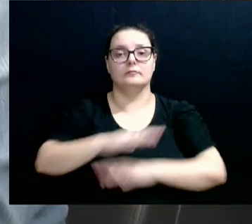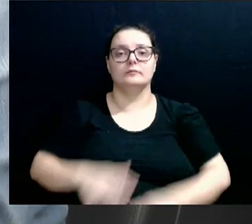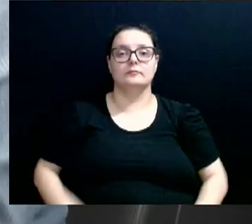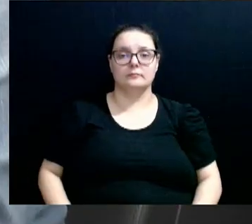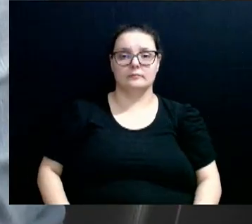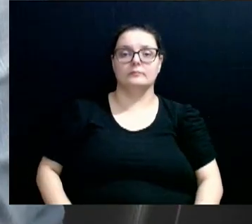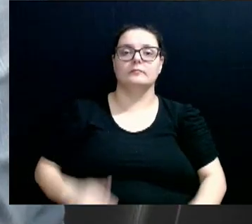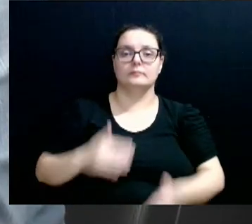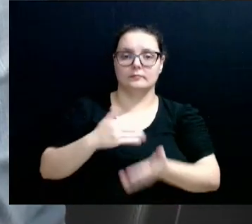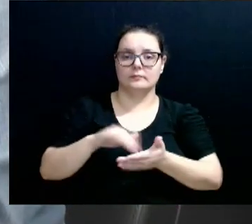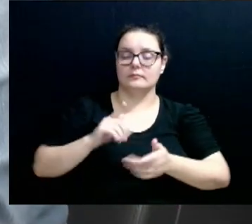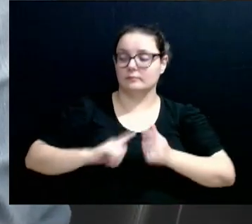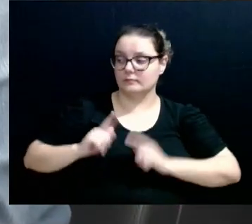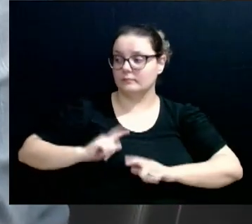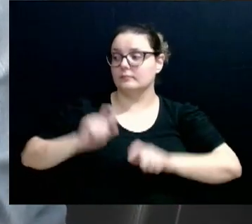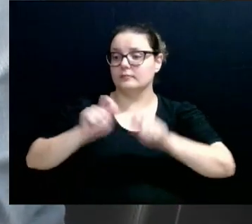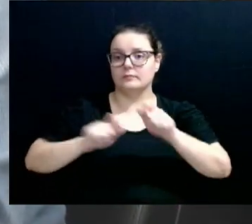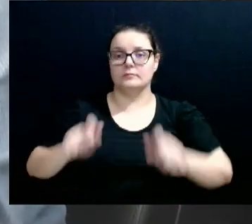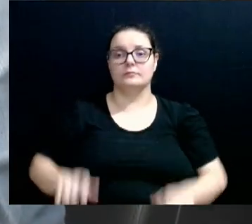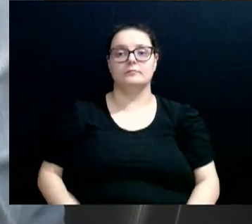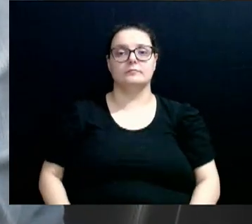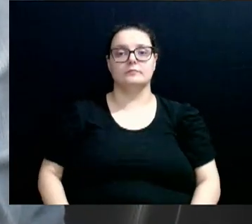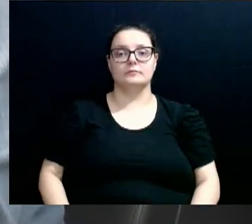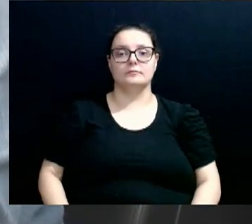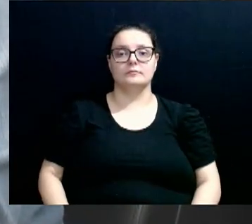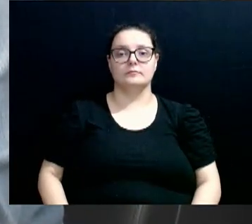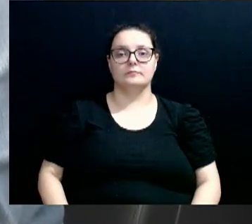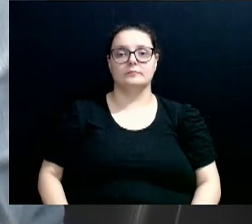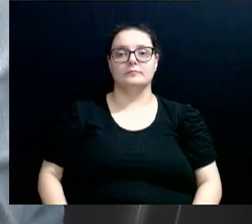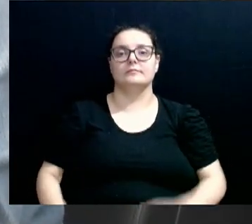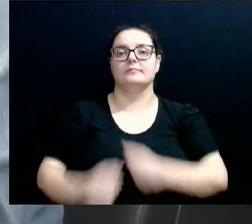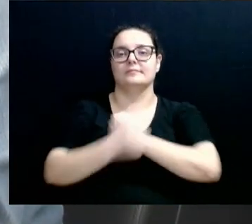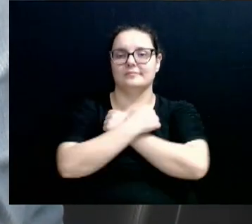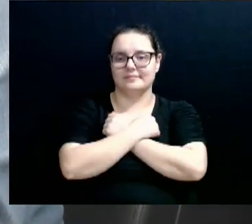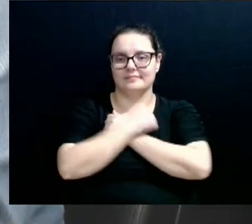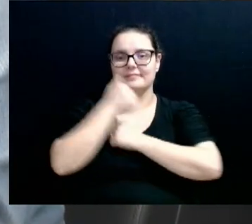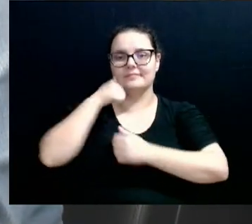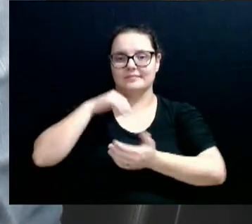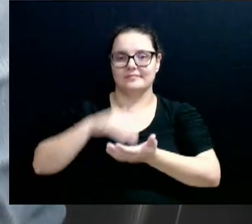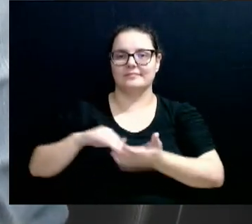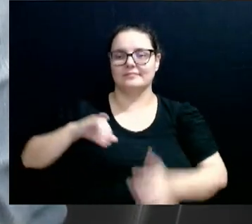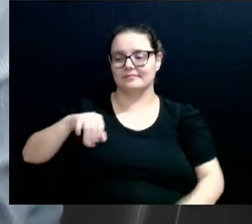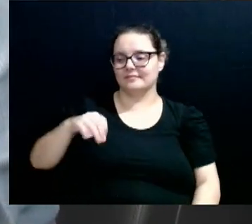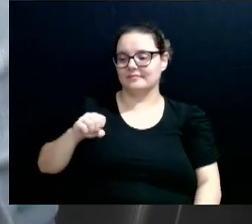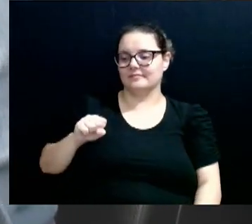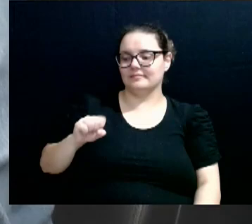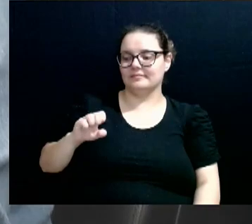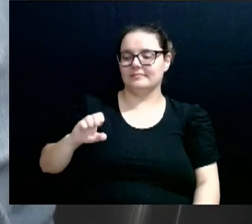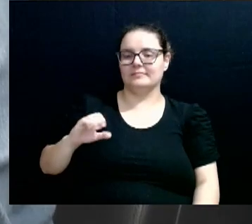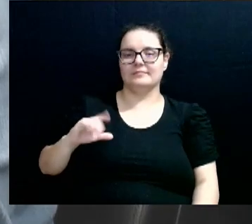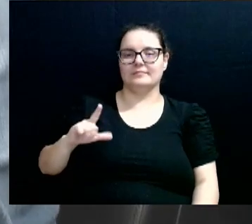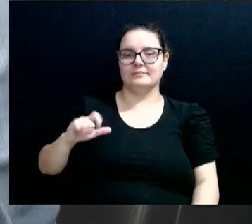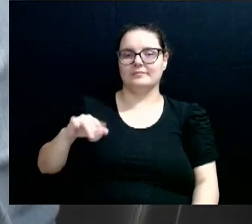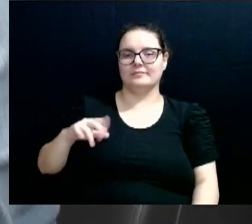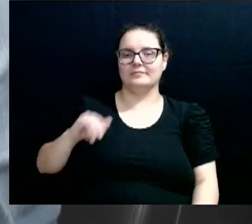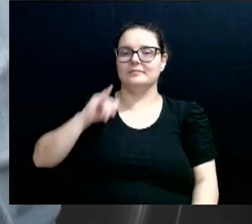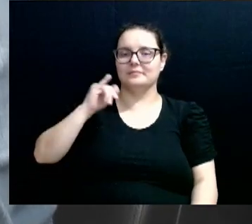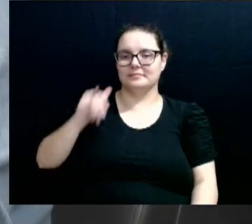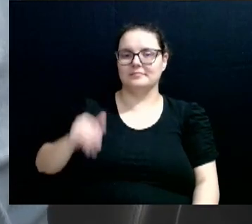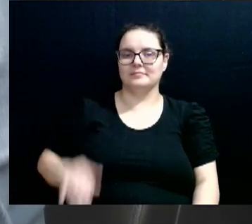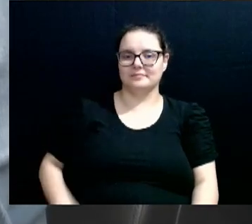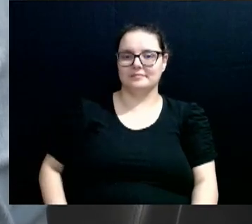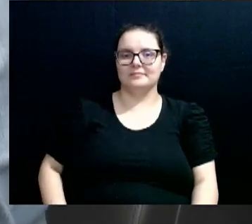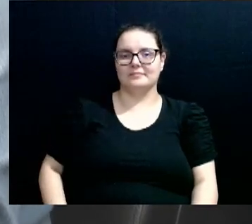de Pessoas, e que você leve meu abraço para a secretária Jocelaine, Diga para ela, inclusive, que o Baile do Servidor na semana passada